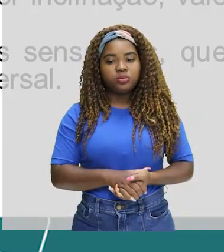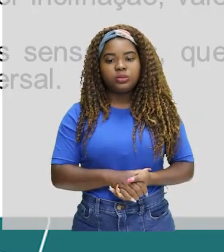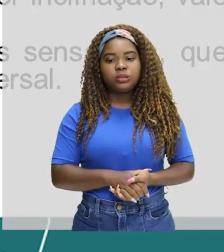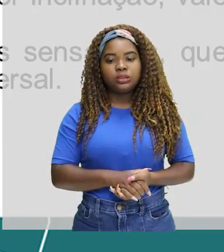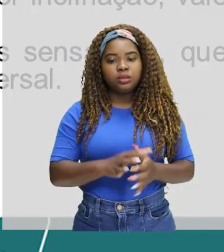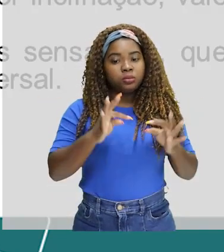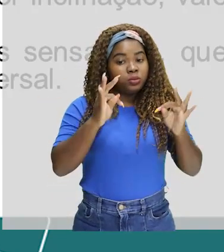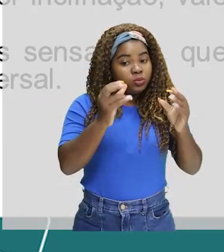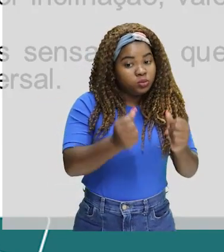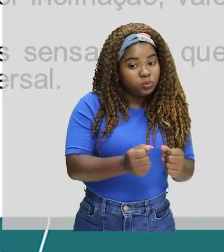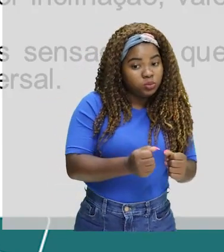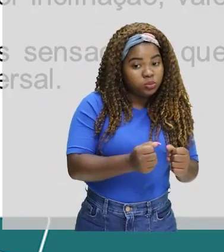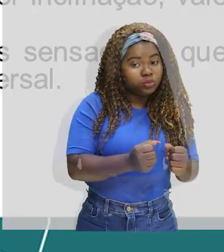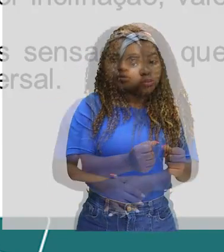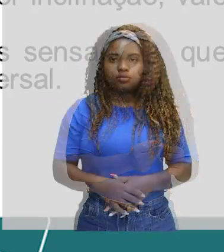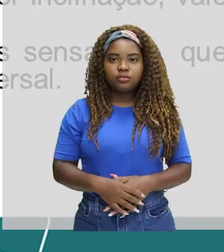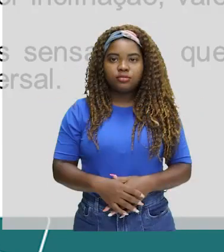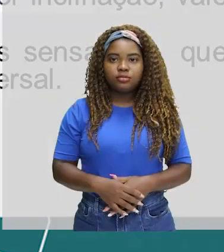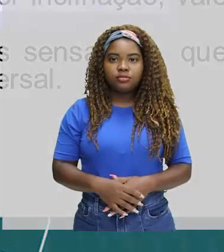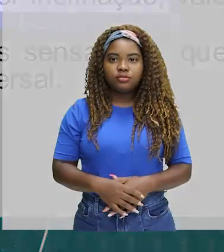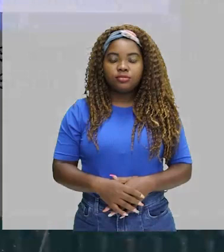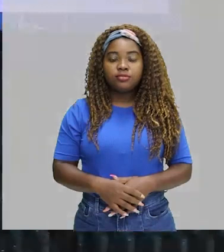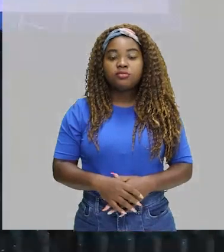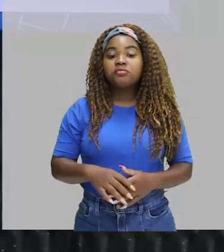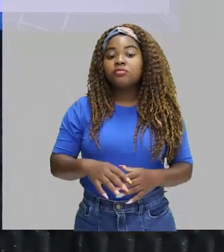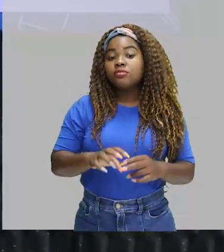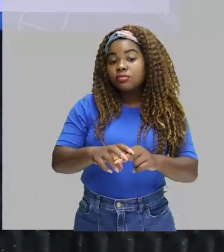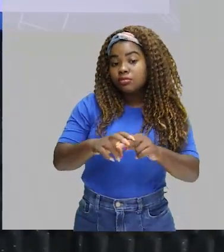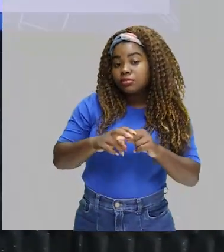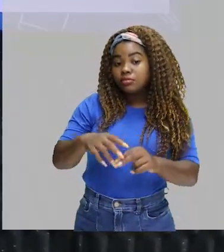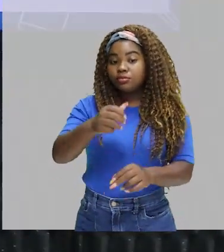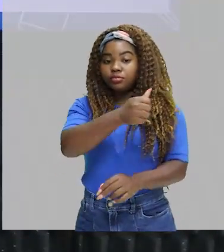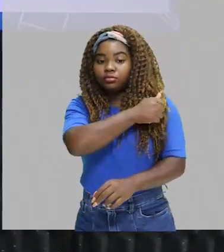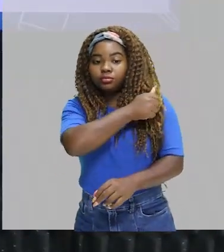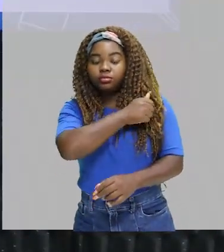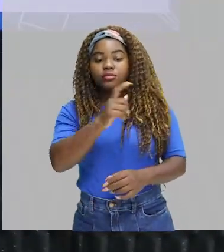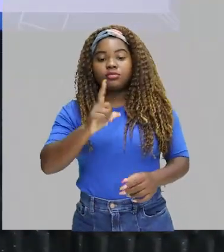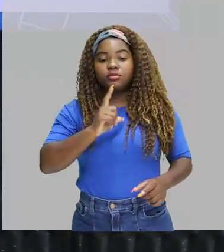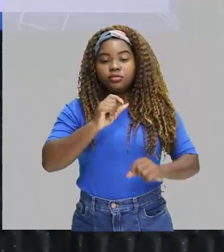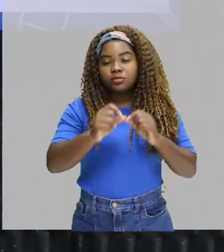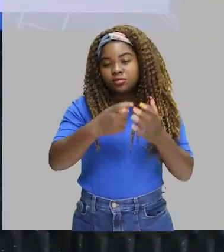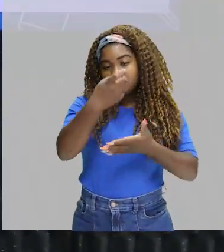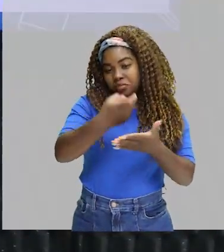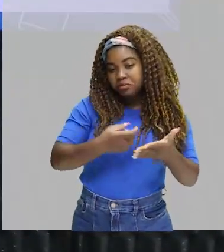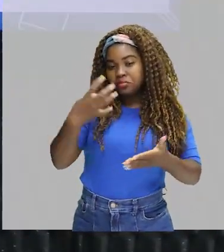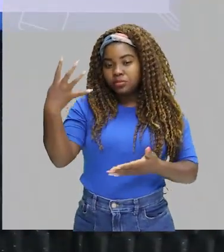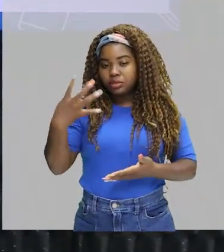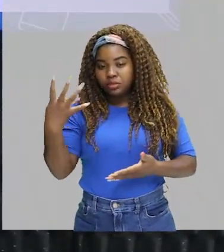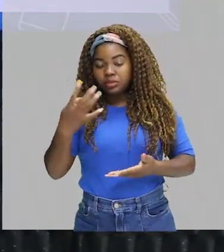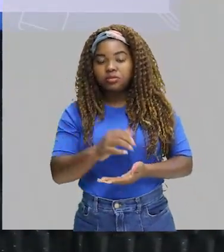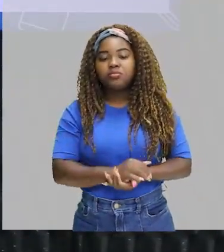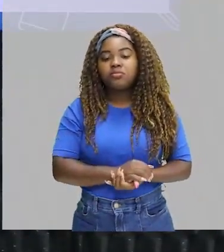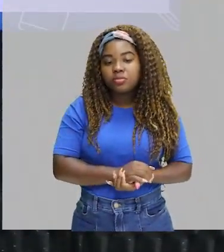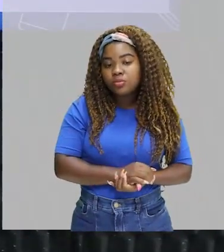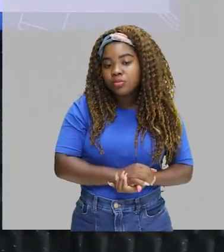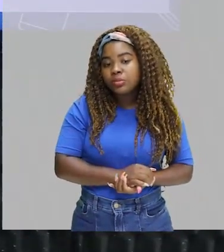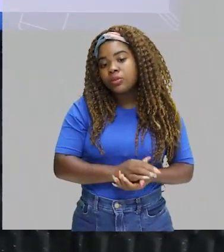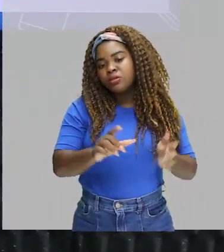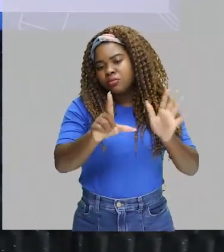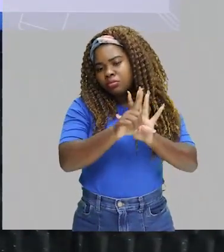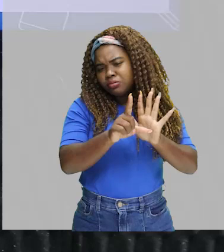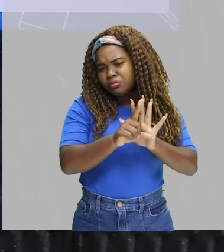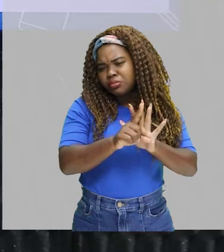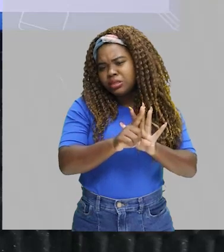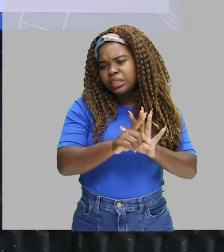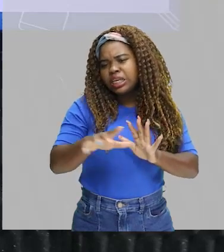temos a universalidade. Portanto, meus queridos alunos, quando nós temos um texto falando sobre lei